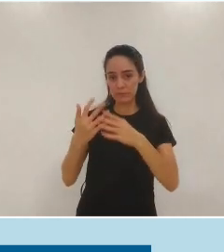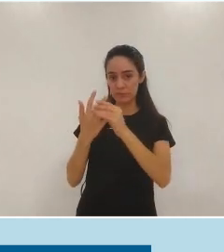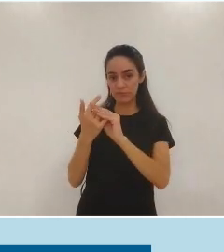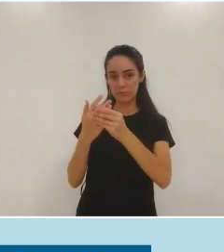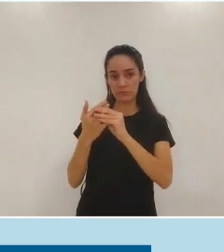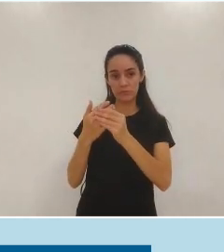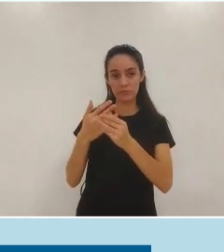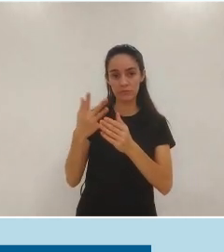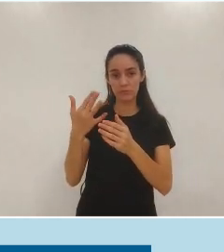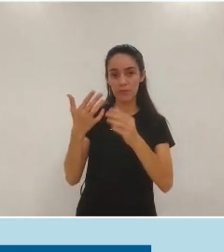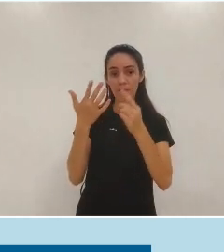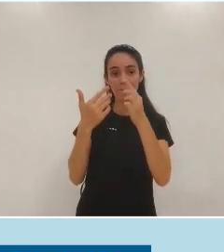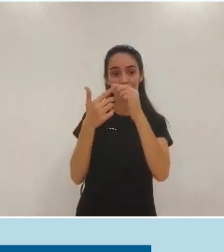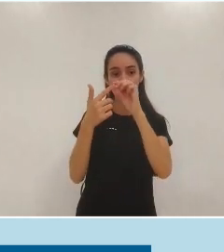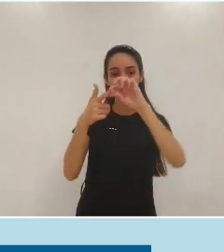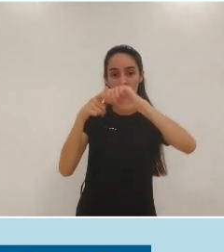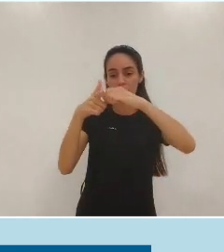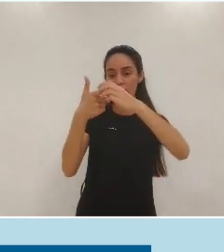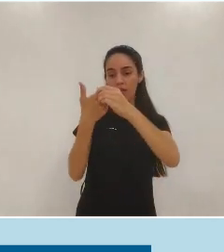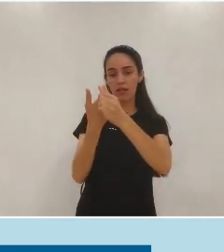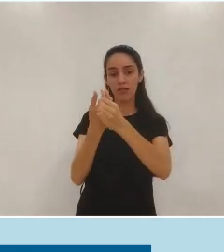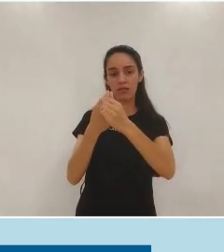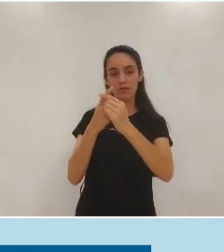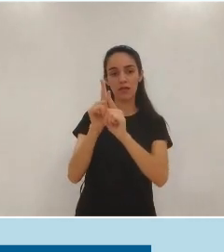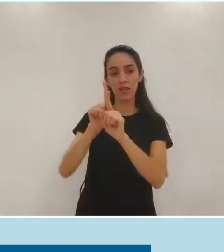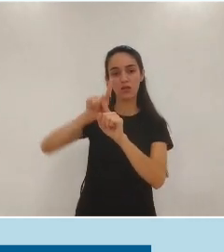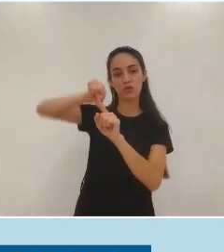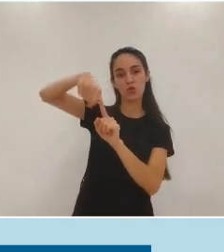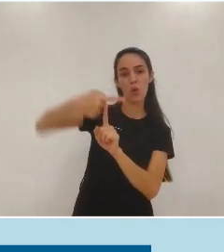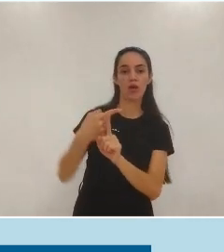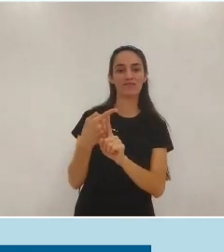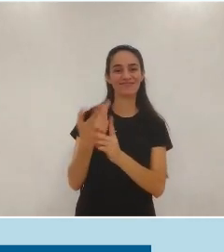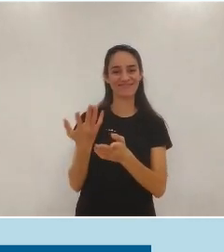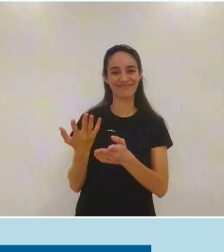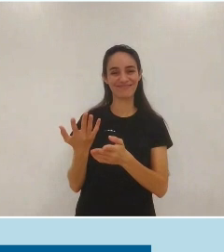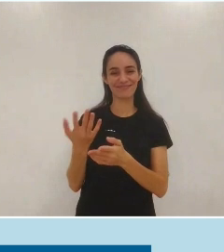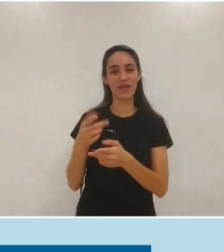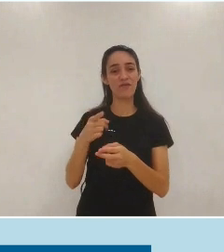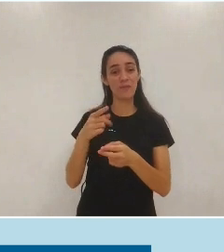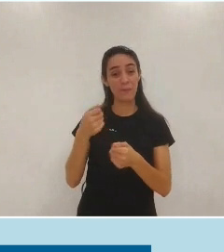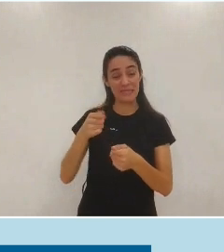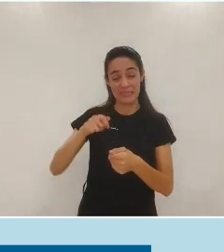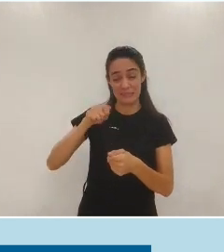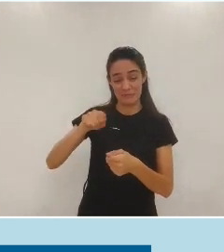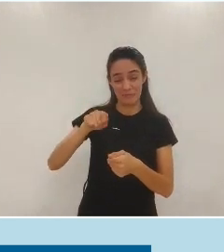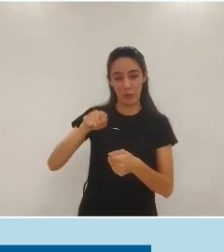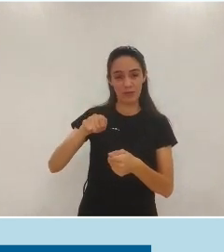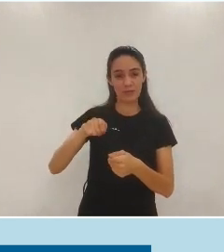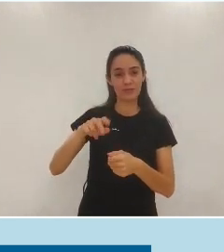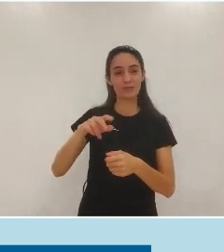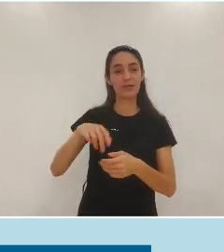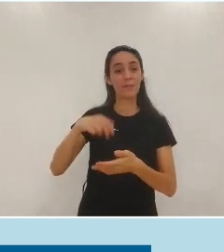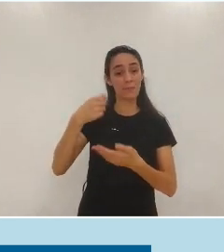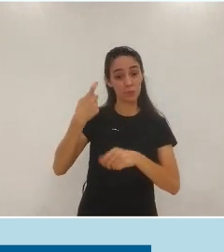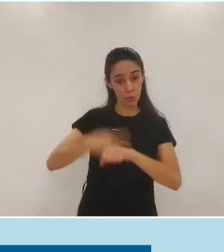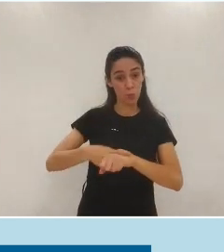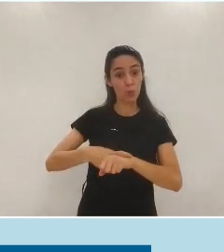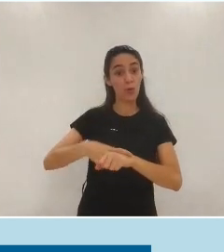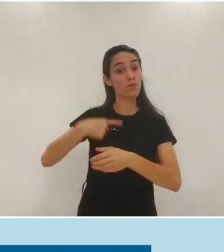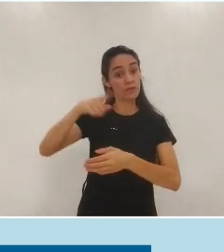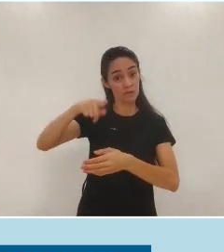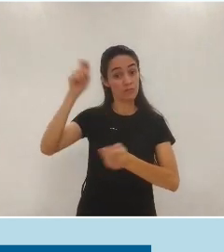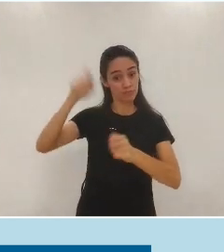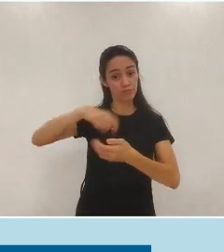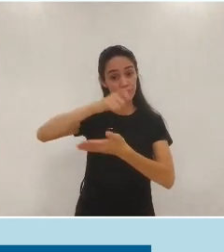dedo entorta todo, coitado. Então, para você escrever, você não tem que forçar assim, ficar durinho para você escrever? Eu